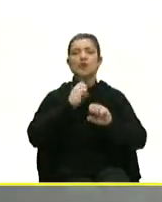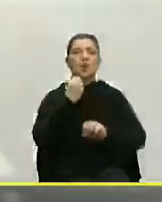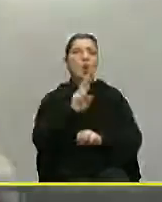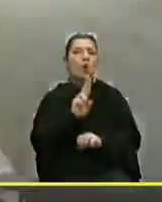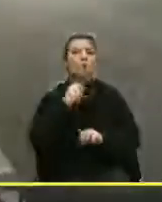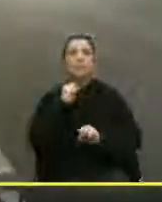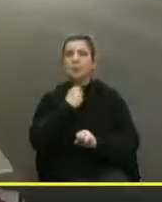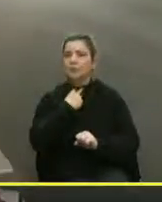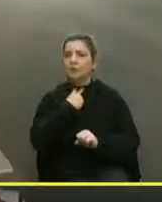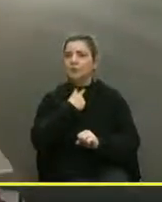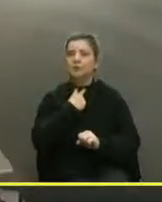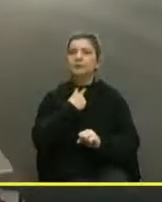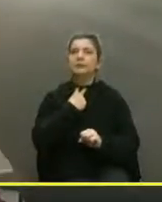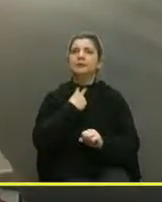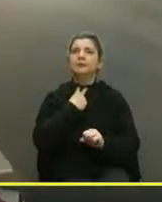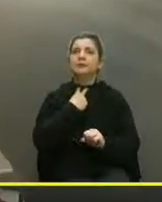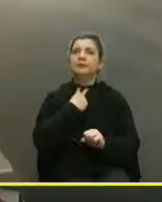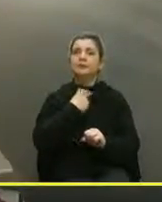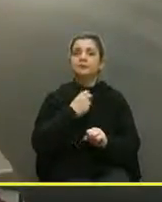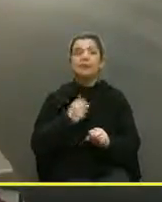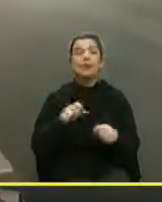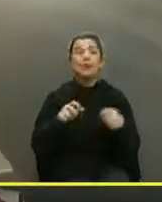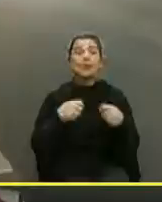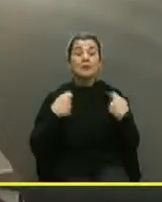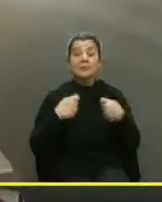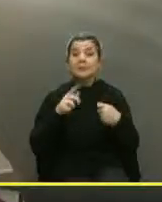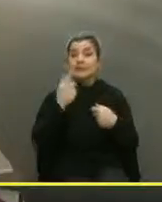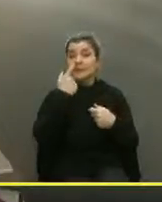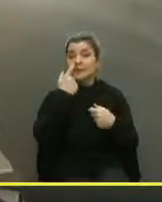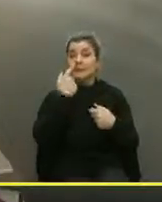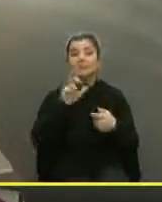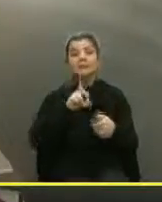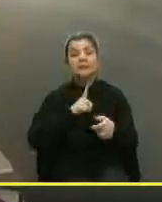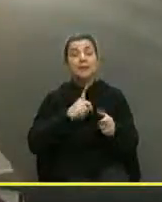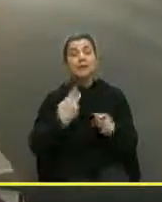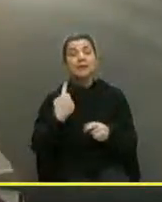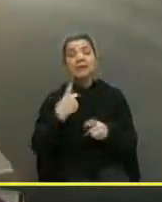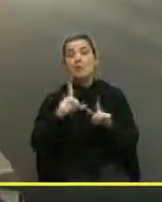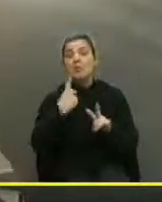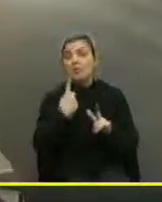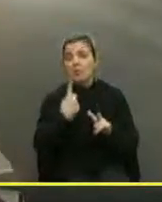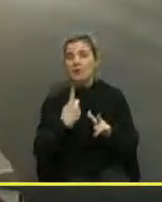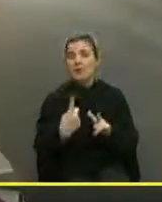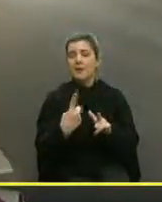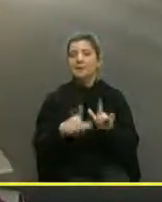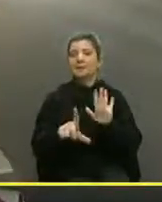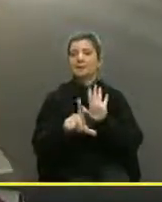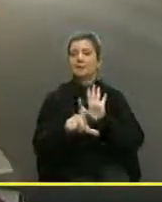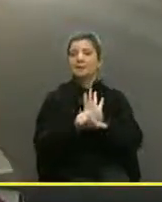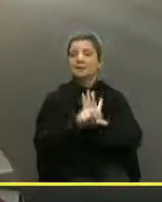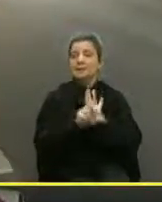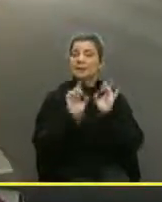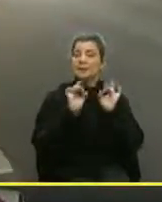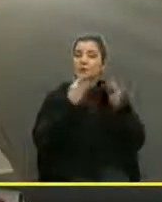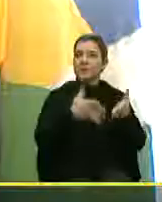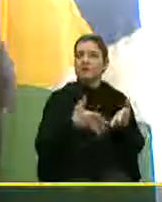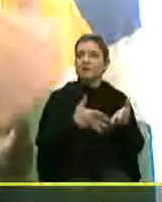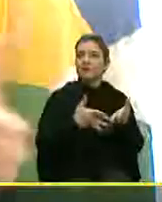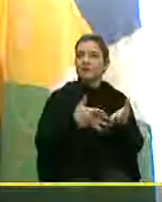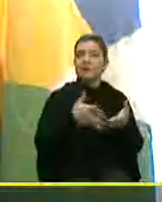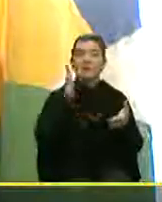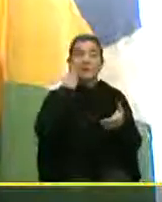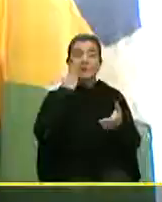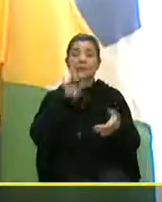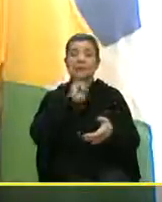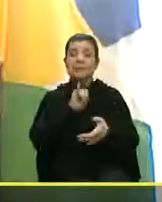merenda enfim desde que nós tenhamos uma legislação una que seja uma só facilita muito mais até para saber se determinado e tentar instalar não está